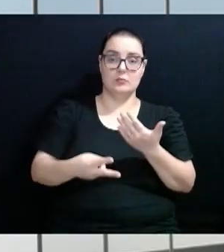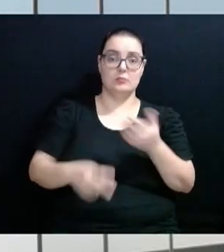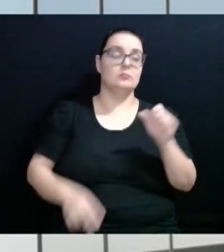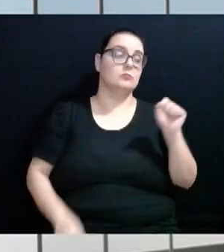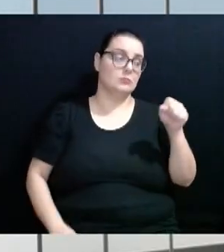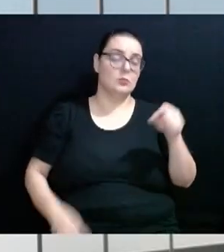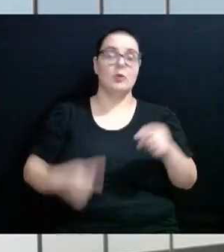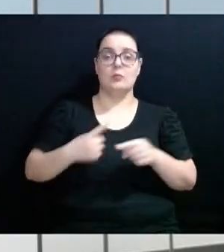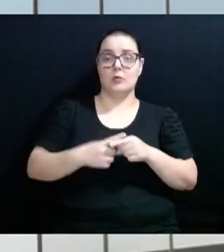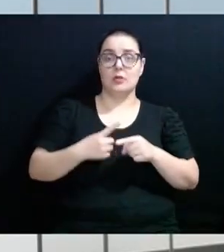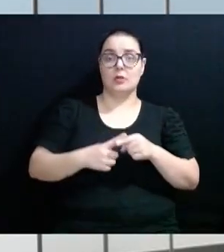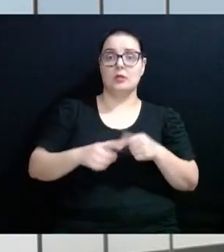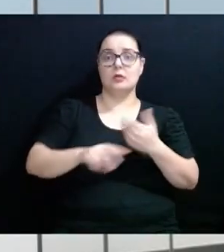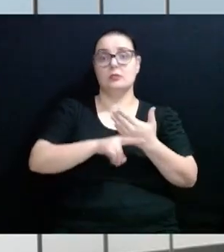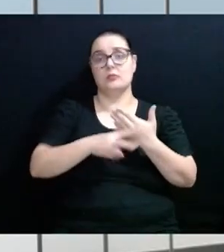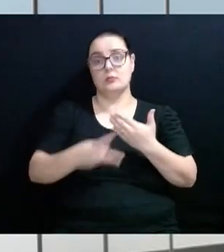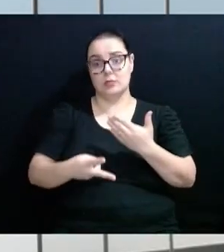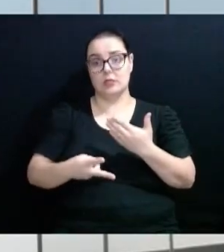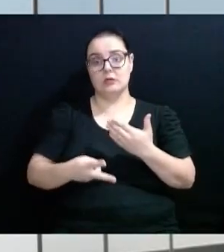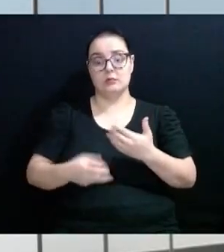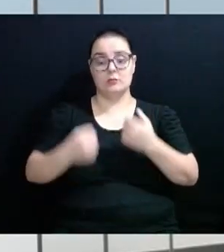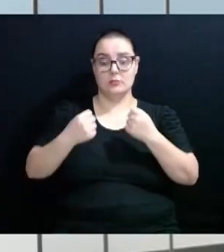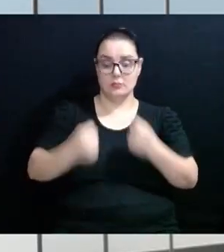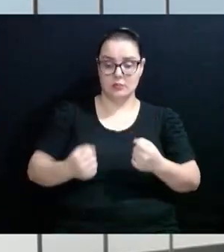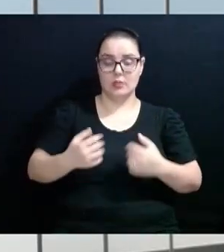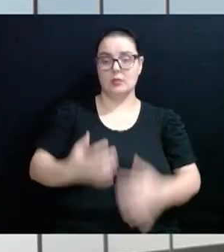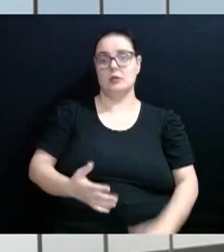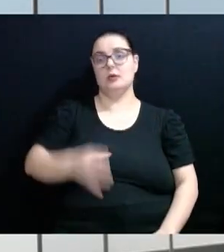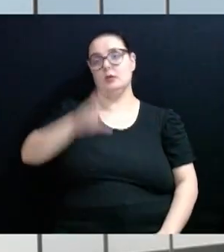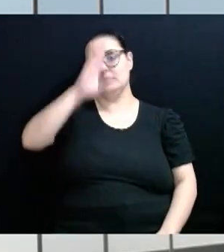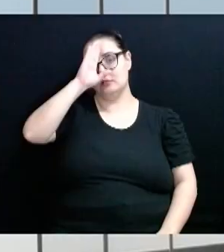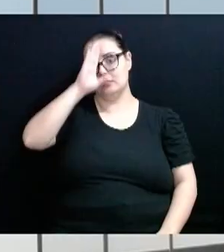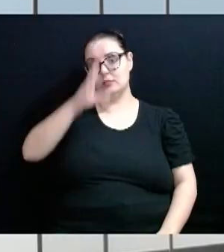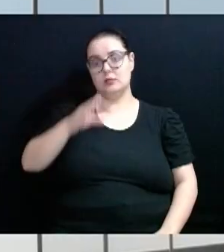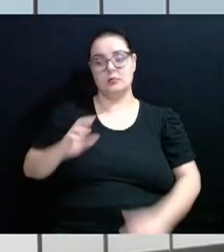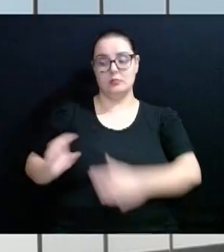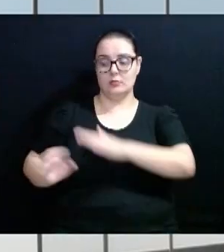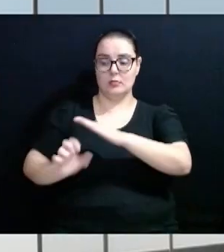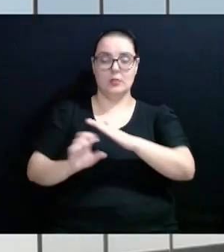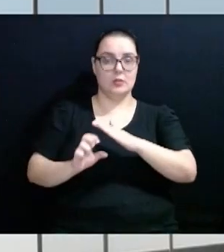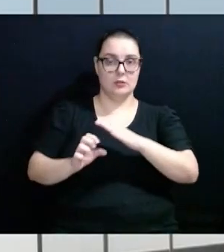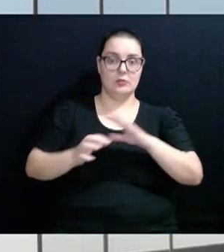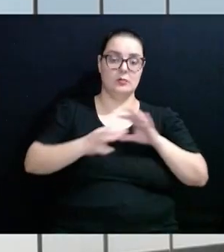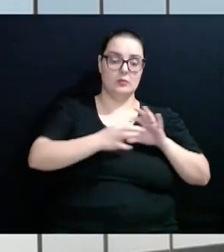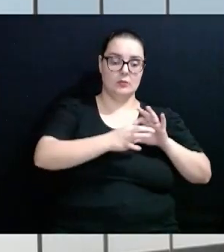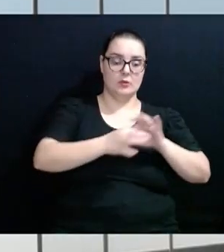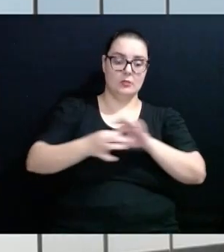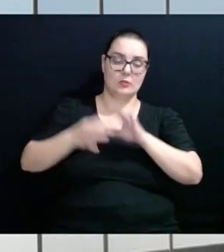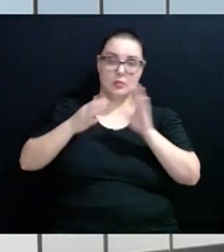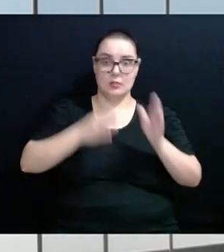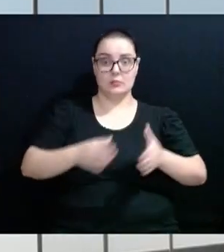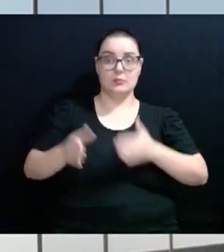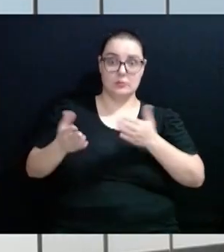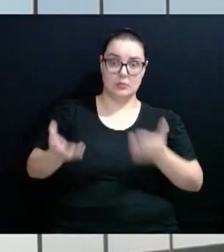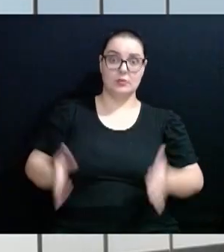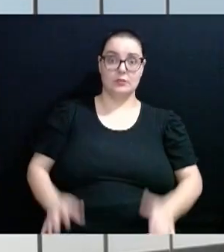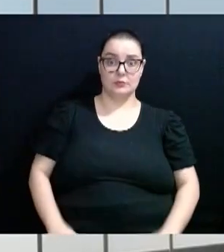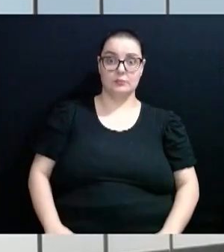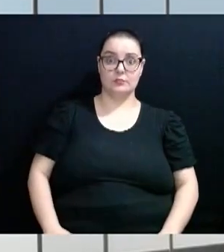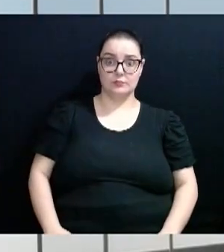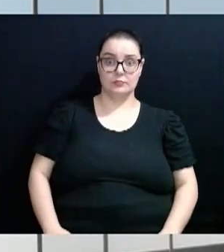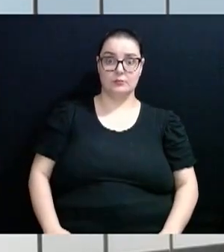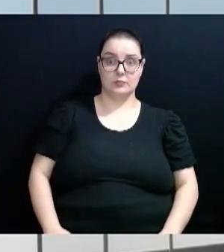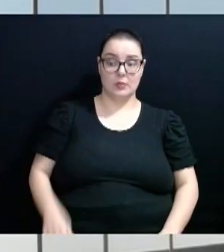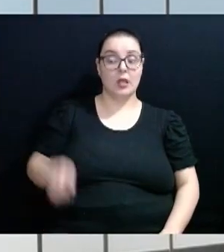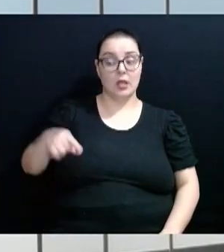né, recaem principalmente sobre as empresas e suas cadeias produtivas, né? Então, elas que